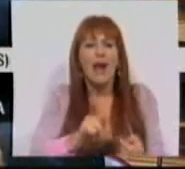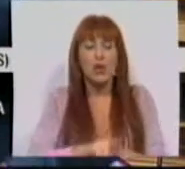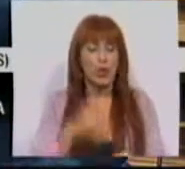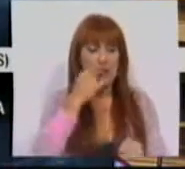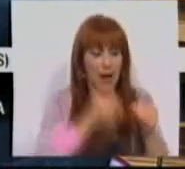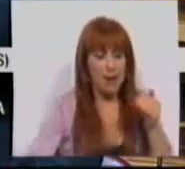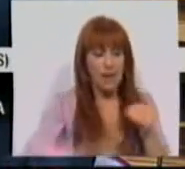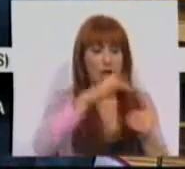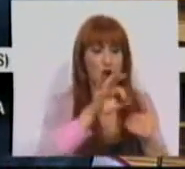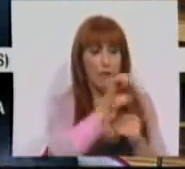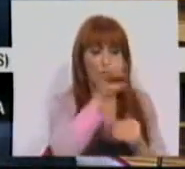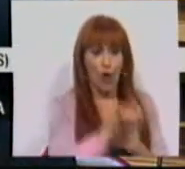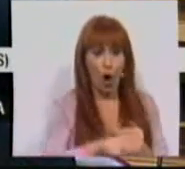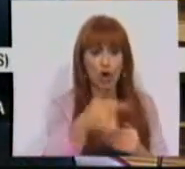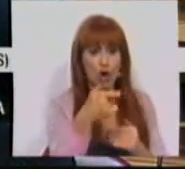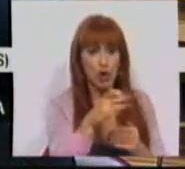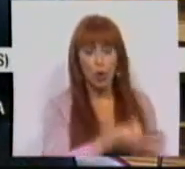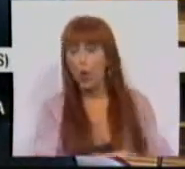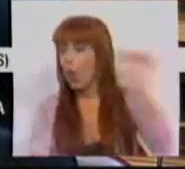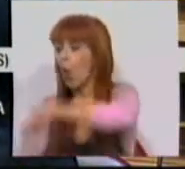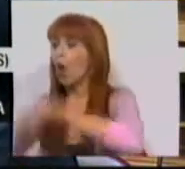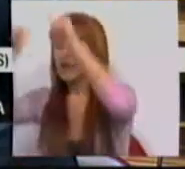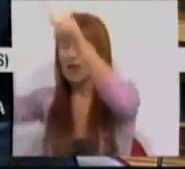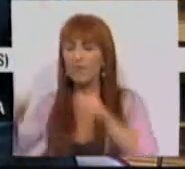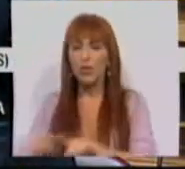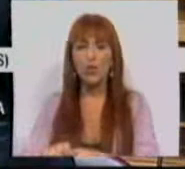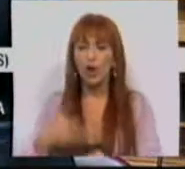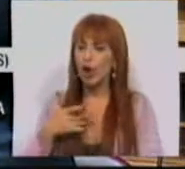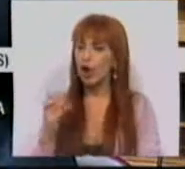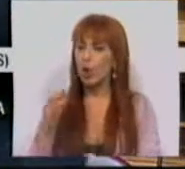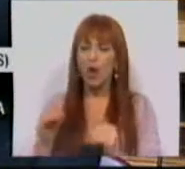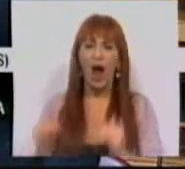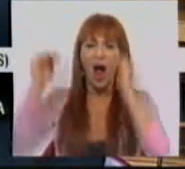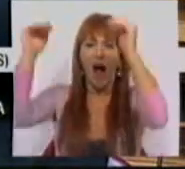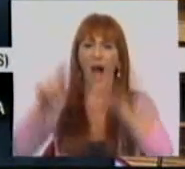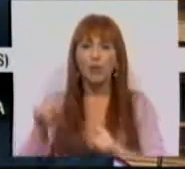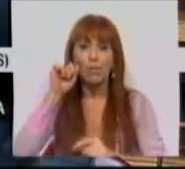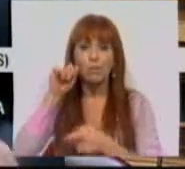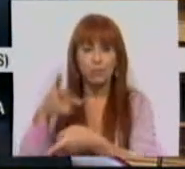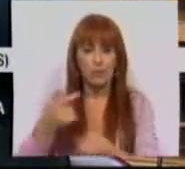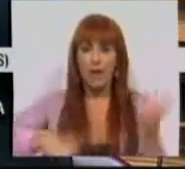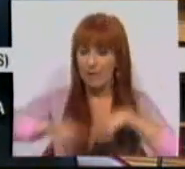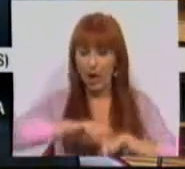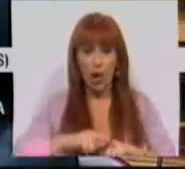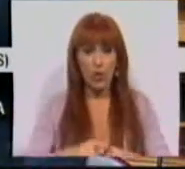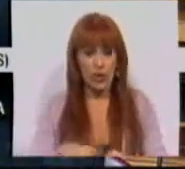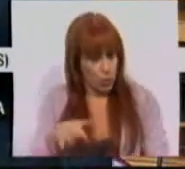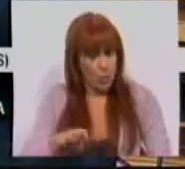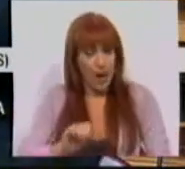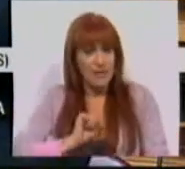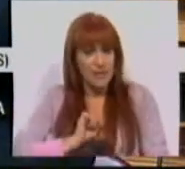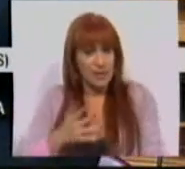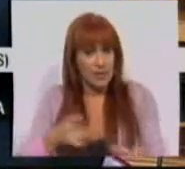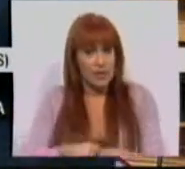a barragem da Foz do Tua, se era a classificação do Douro Alto Vinheteiro. Para nós, no Partido